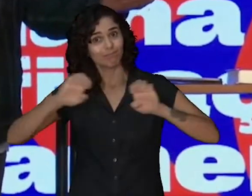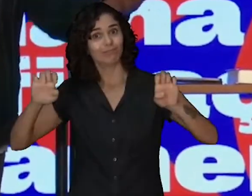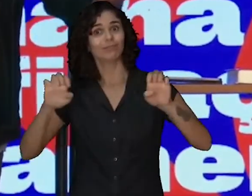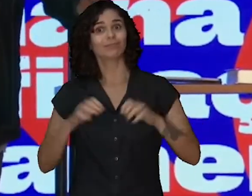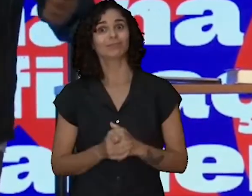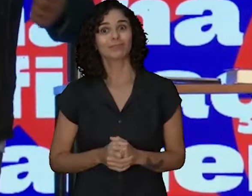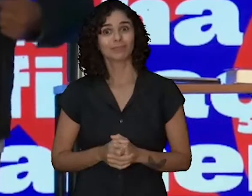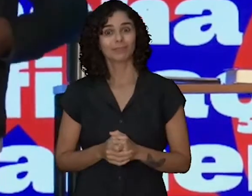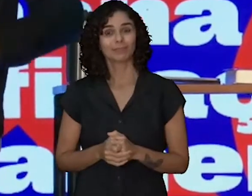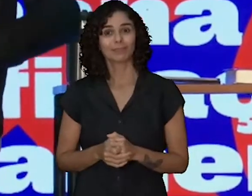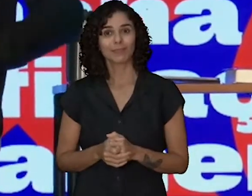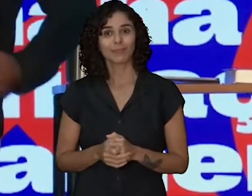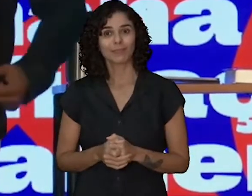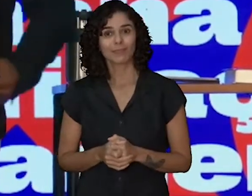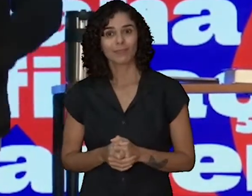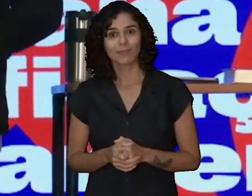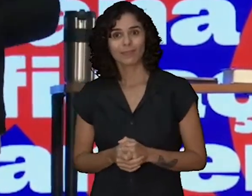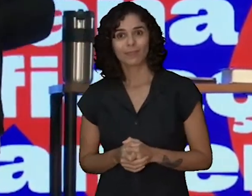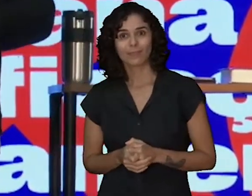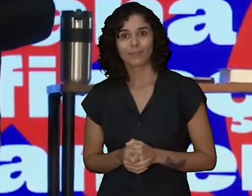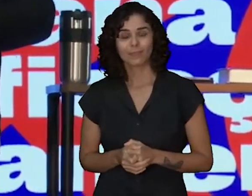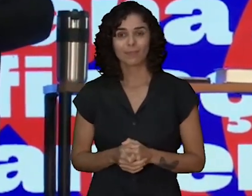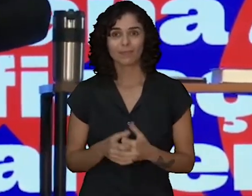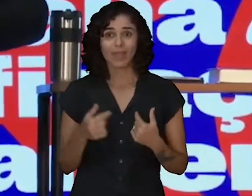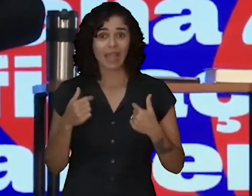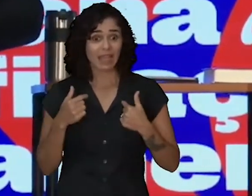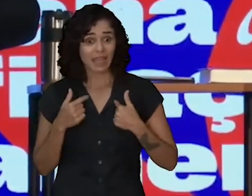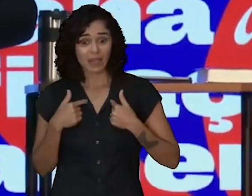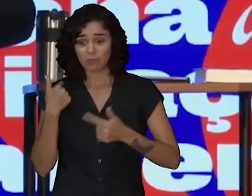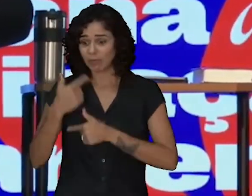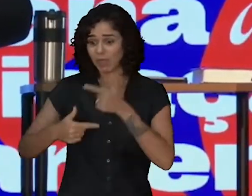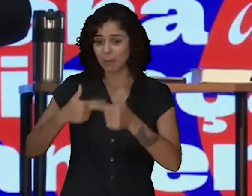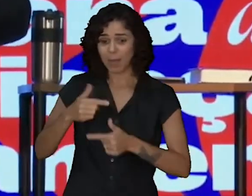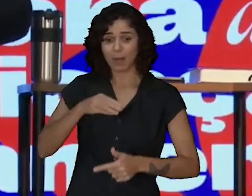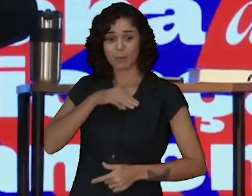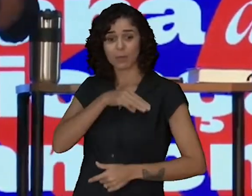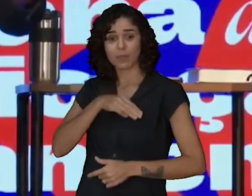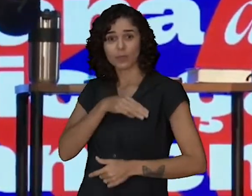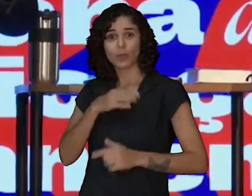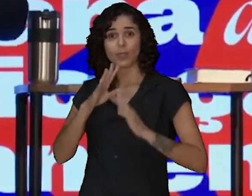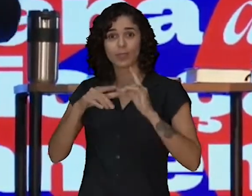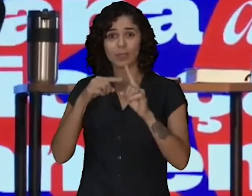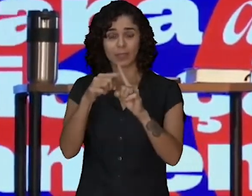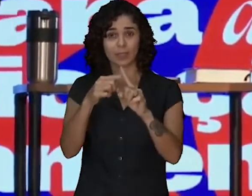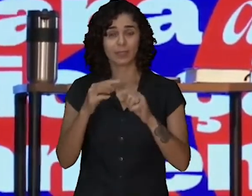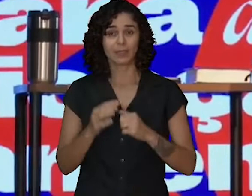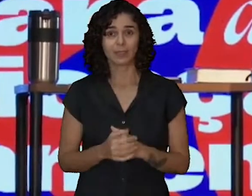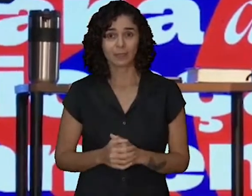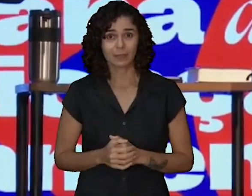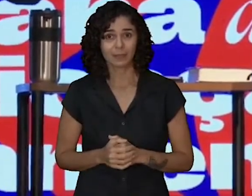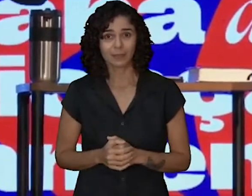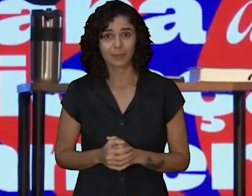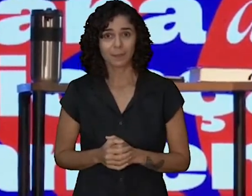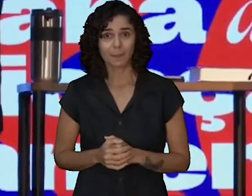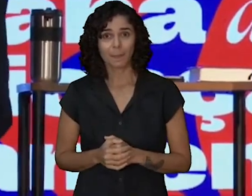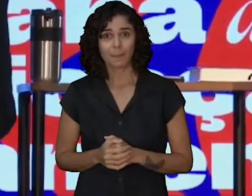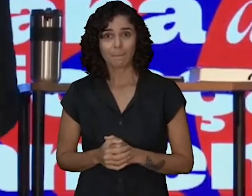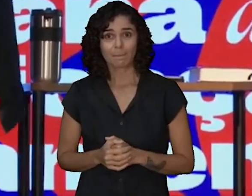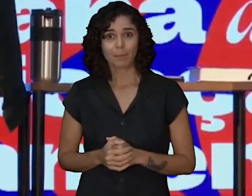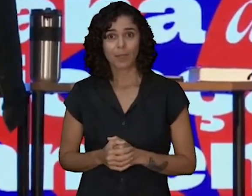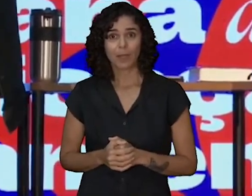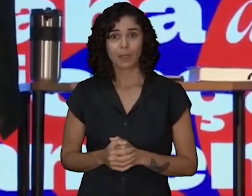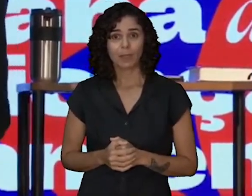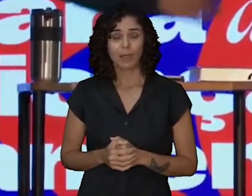Não sou eu que faço a obra missionária da igreja. Nós cada vez temos menos